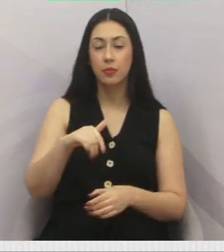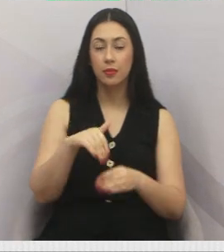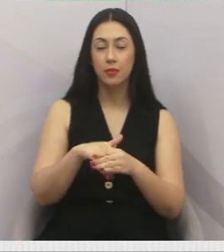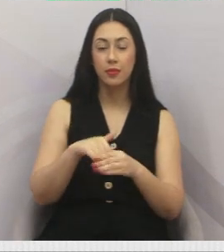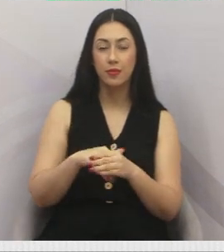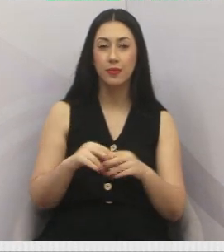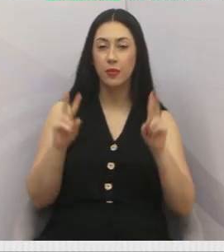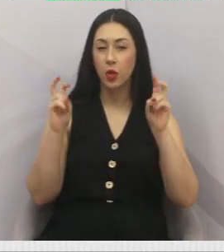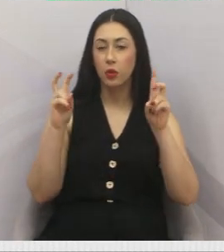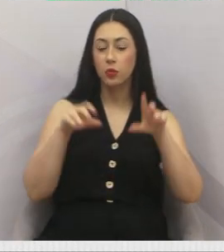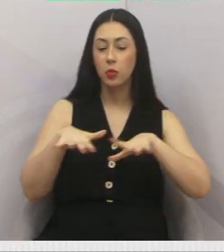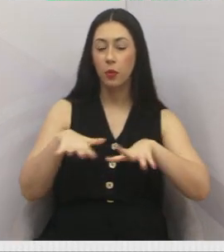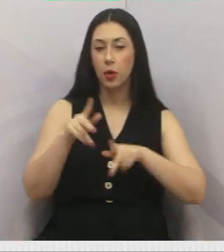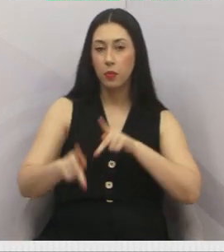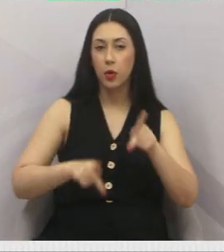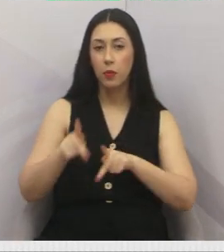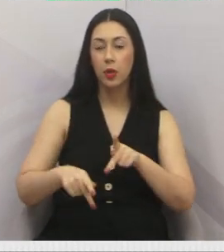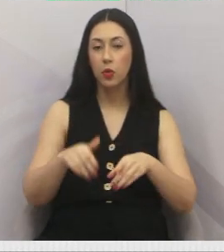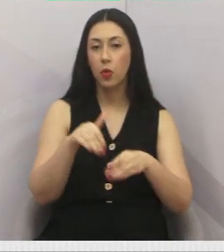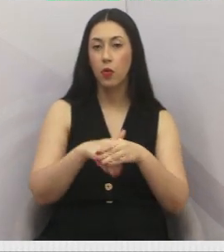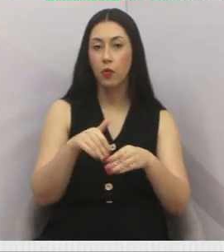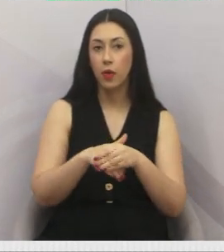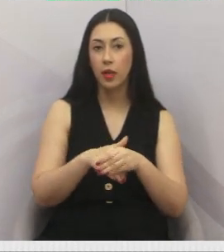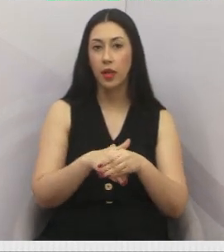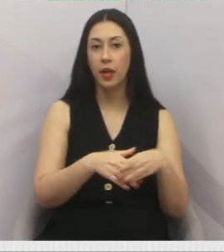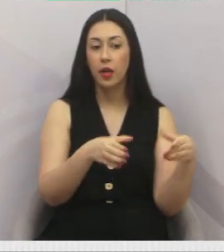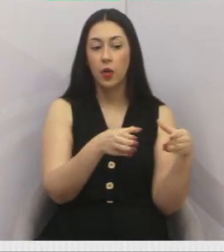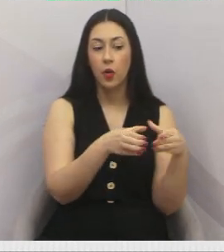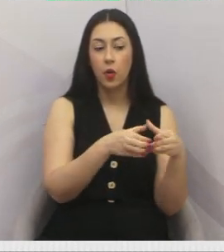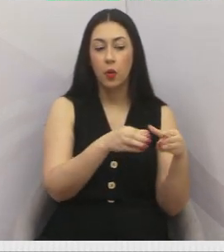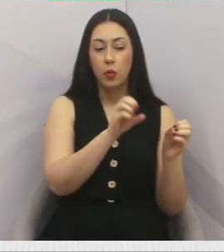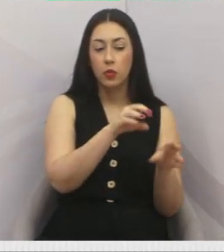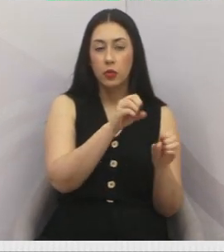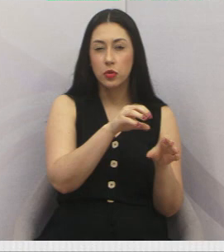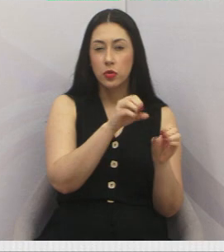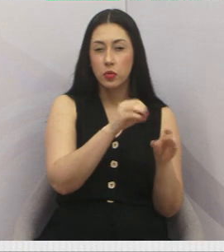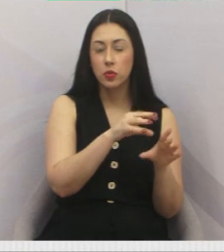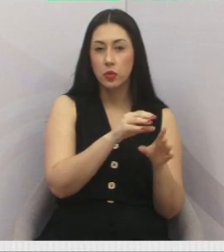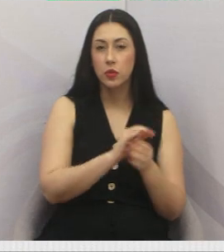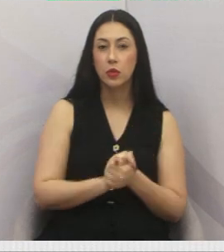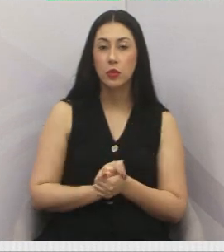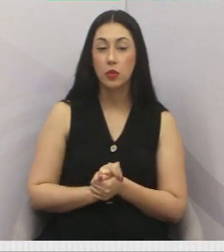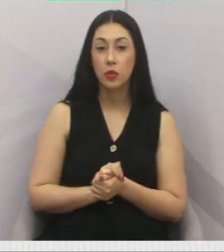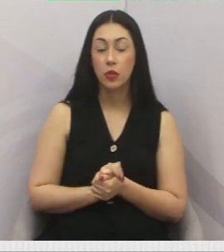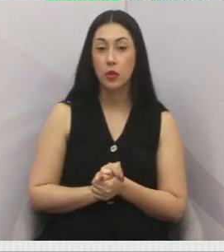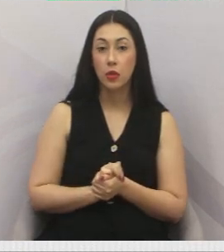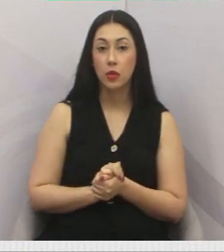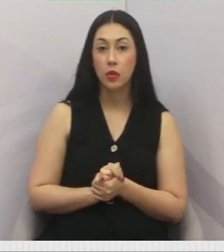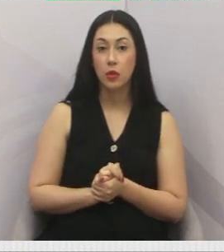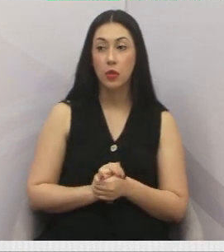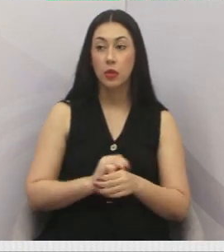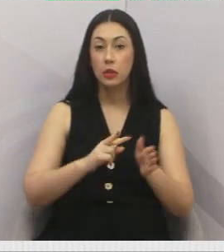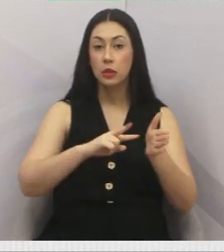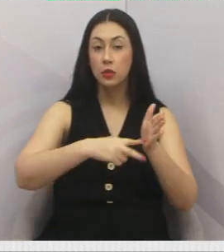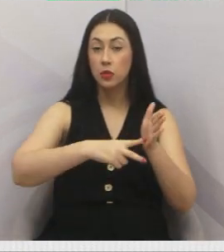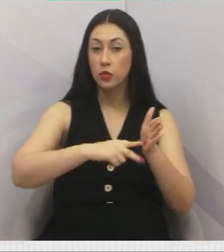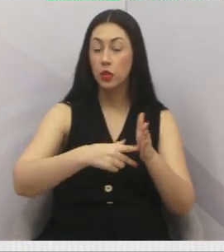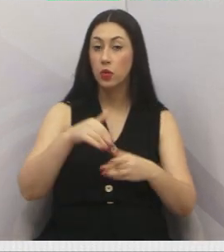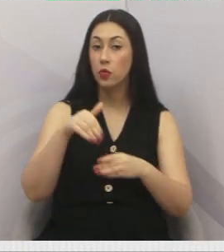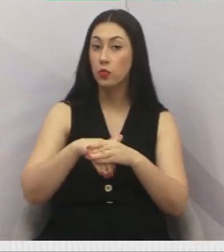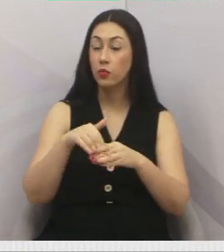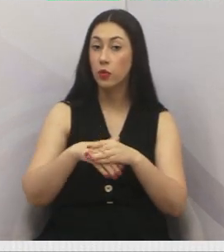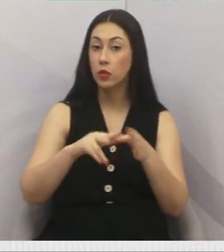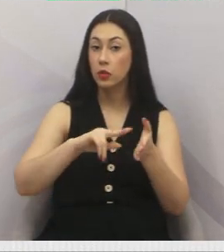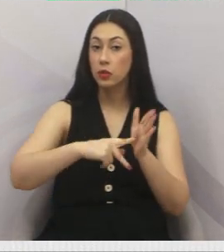Segmento Movimentos Populares, um voto para Núcleo de Alfabetização Ecológica. Segmento Entidade Classe Sindical, um voto